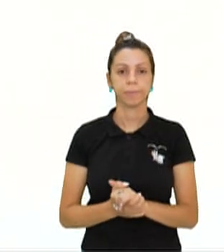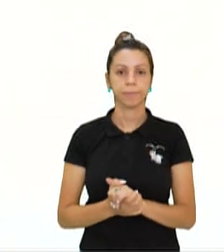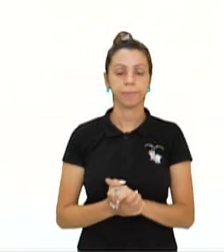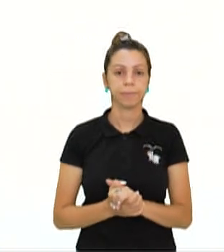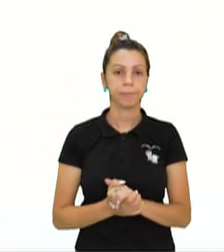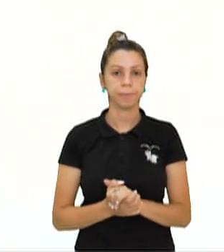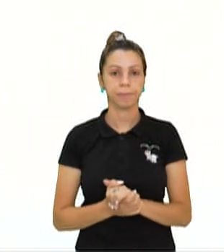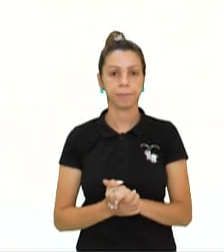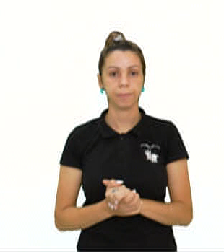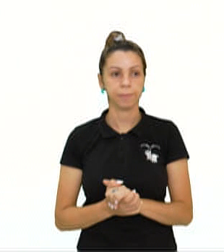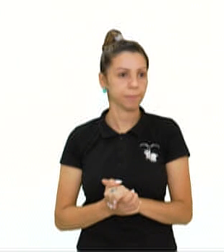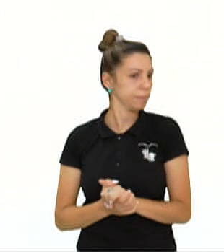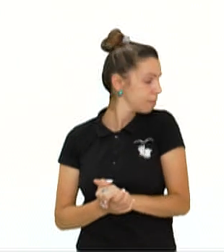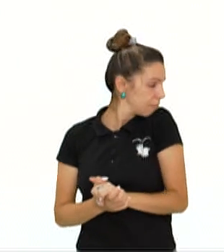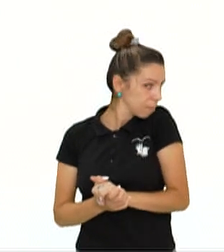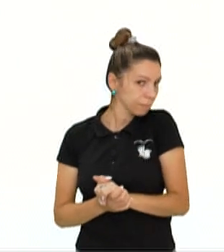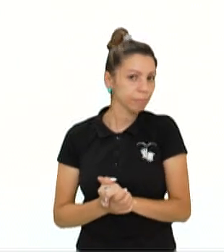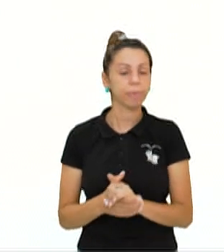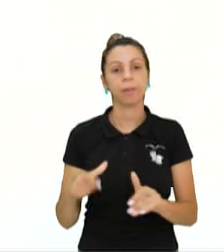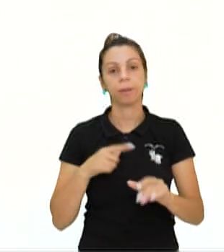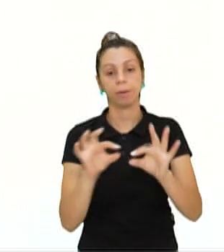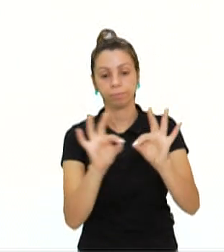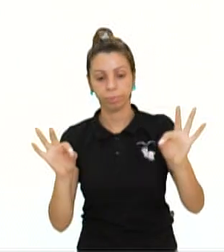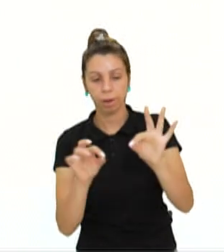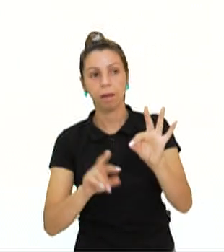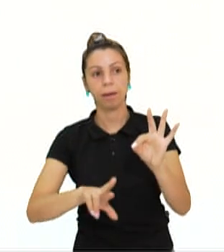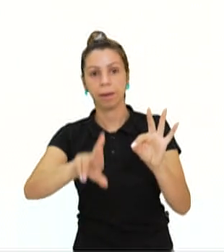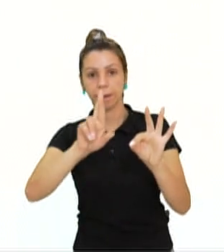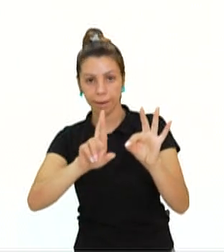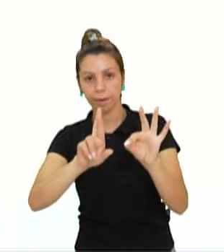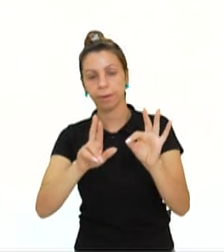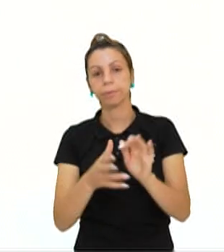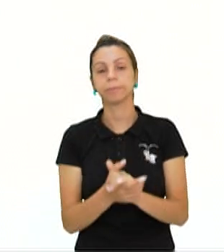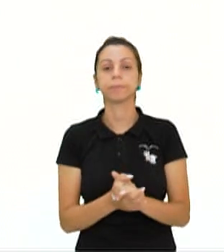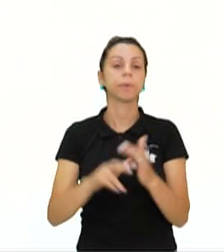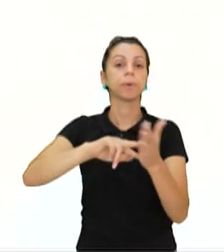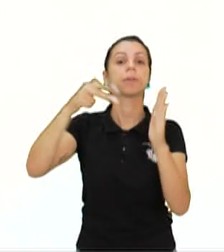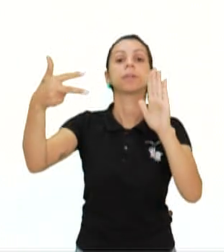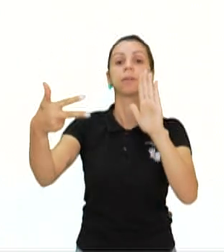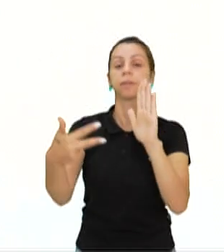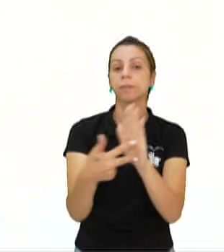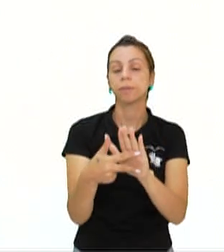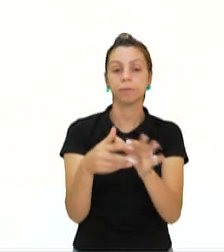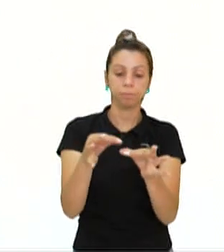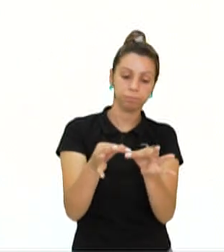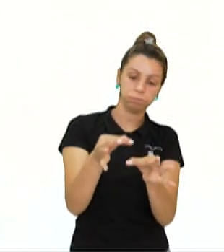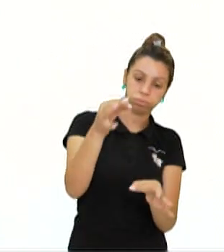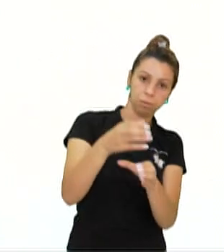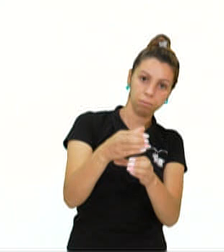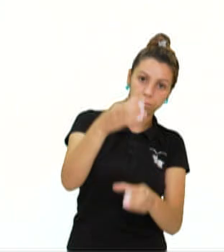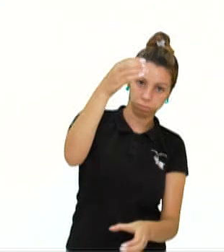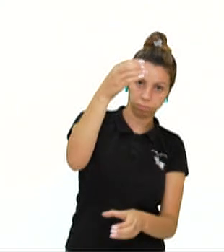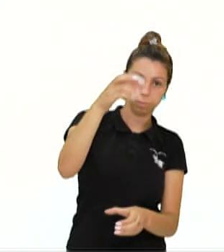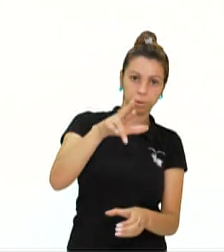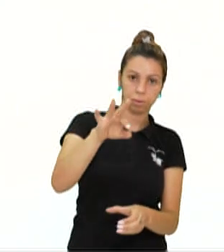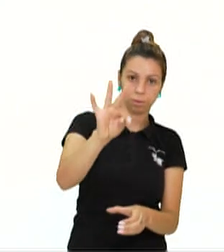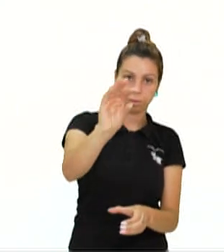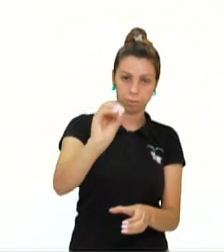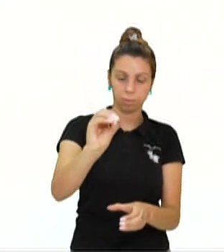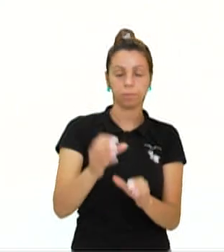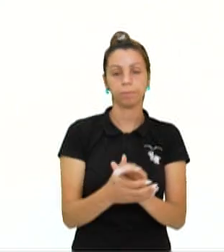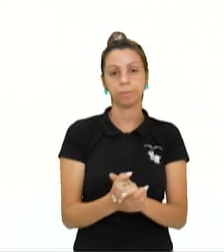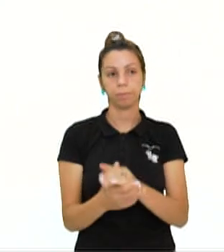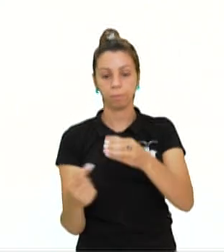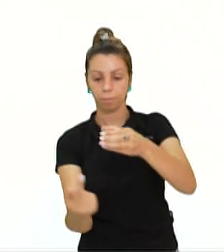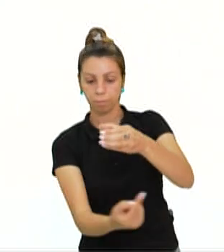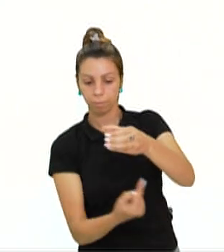E são círculos de raio R. Então na figura aí você também tem uma noção do que é o cilindro reto, ok? E esses